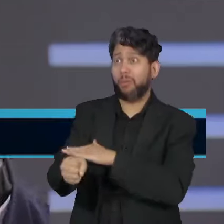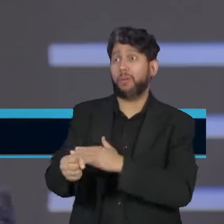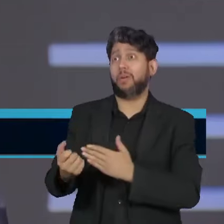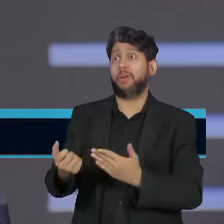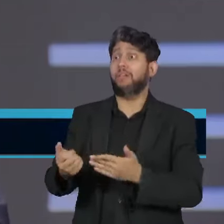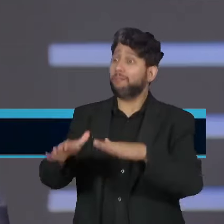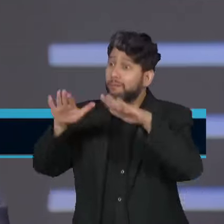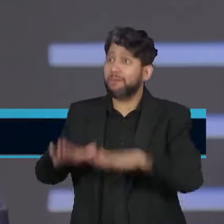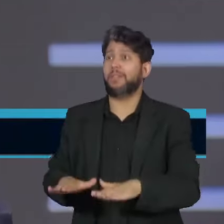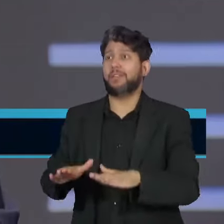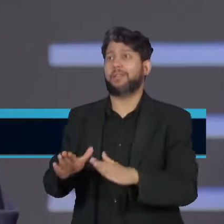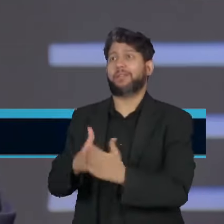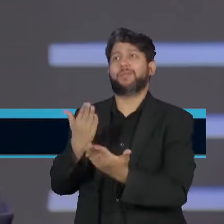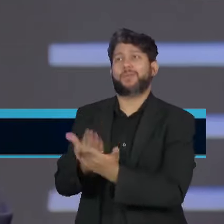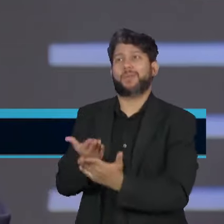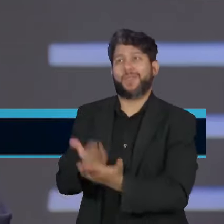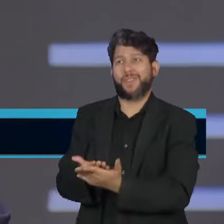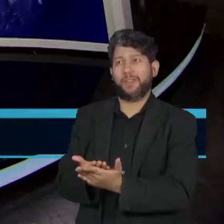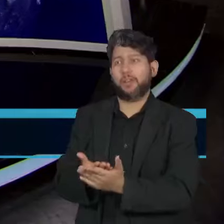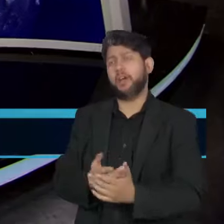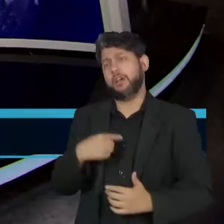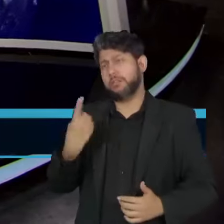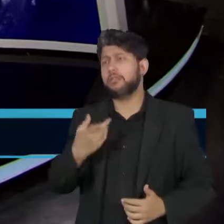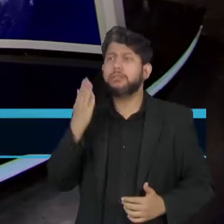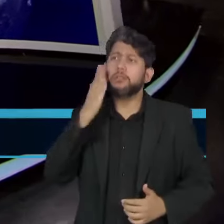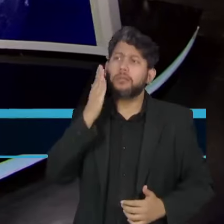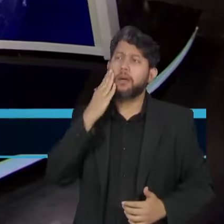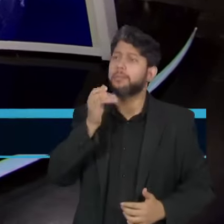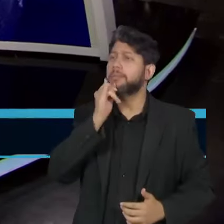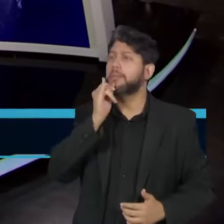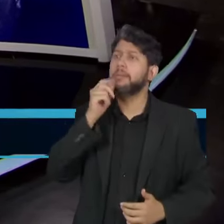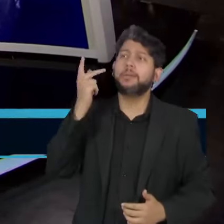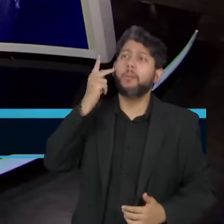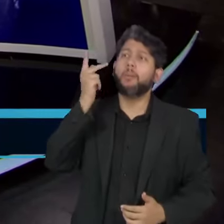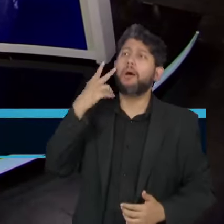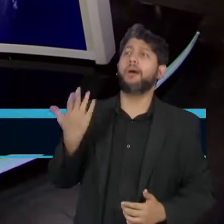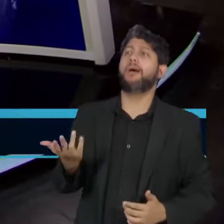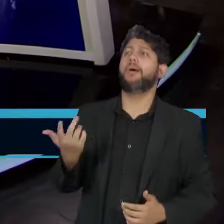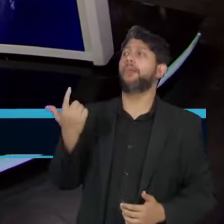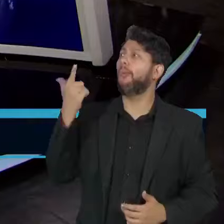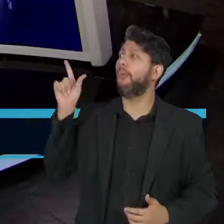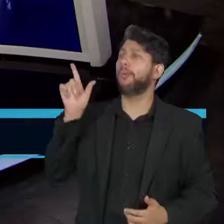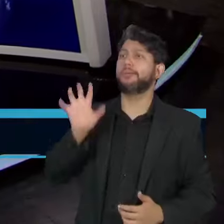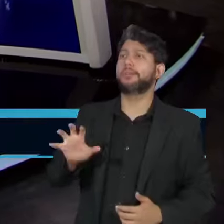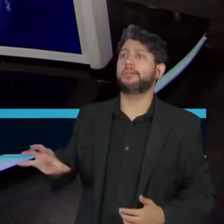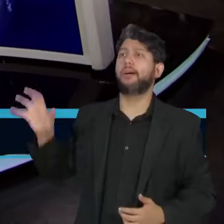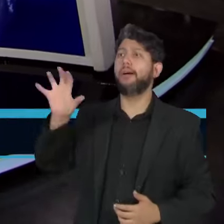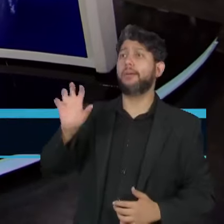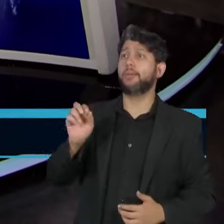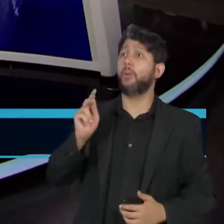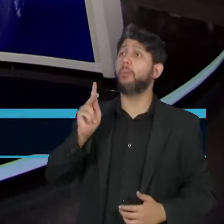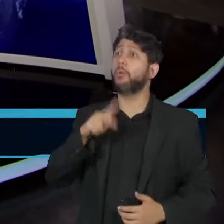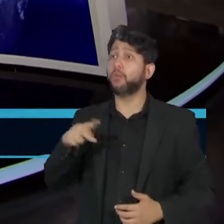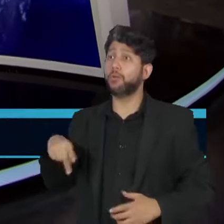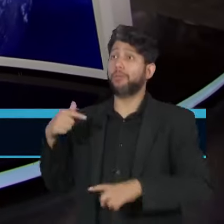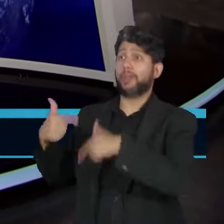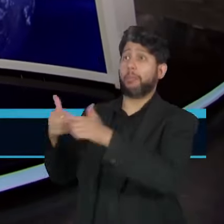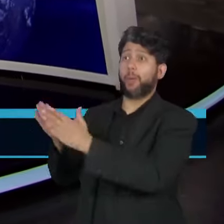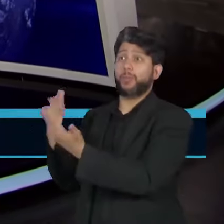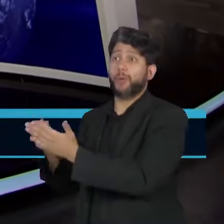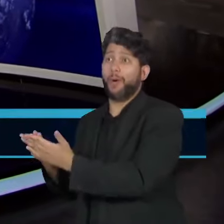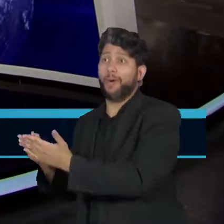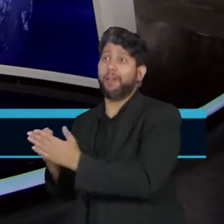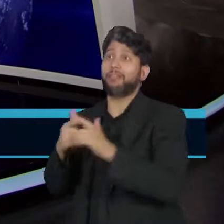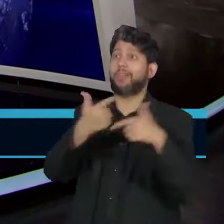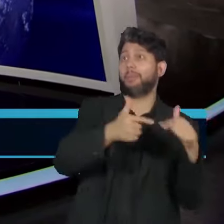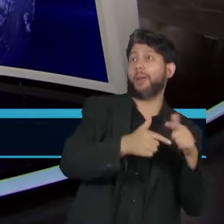estejam fixados naquela escola. E a gente sabe que em estados como São Paulo e outros, você tem professores que trabalham em mais de uma escola, tem mais